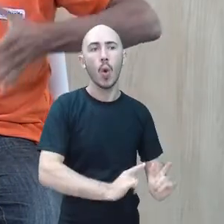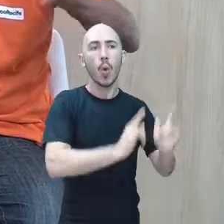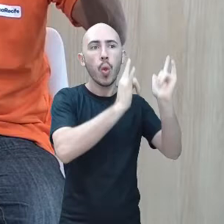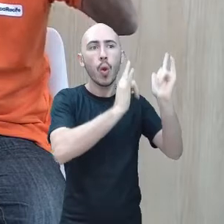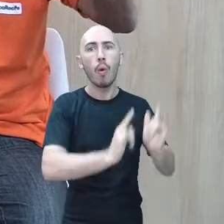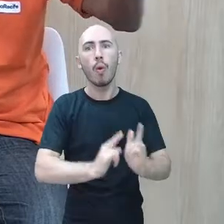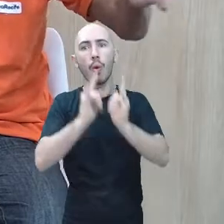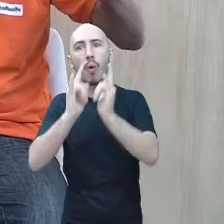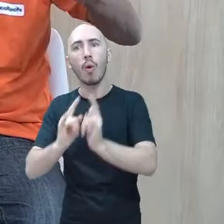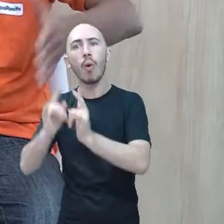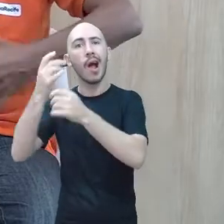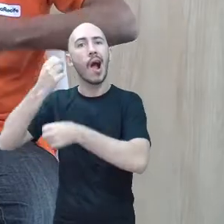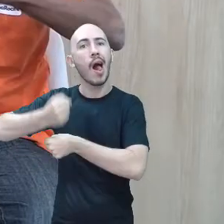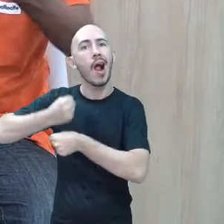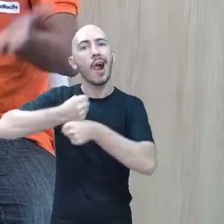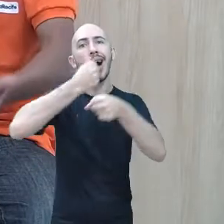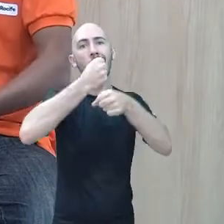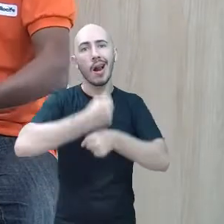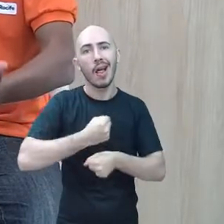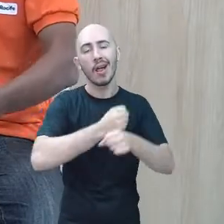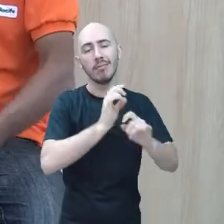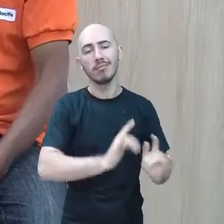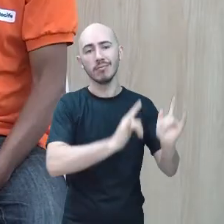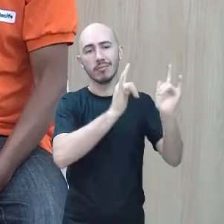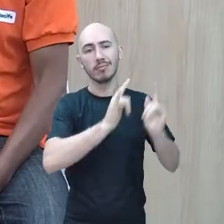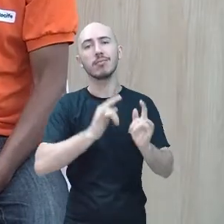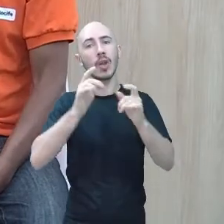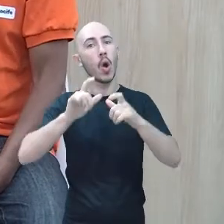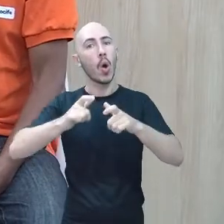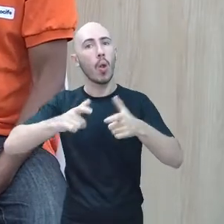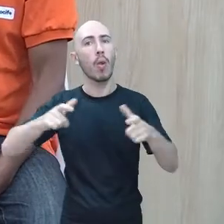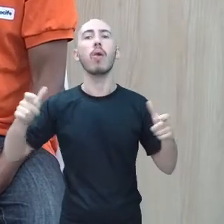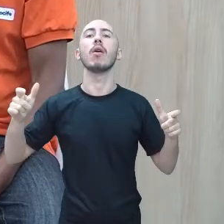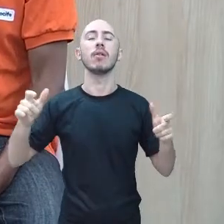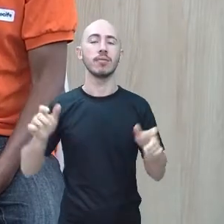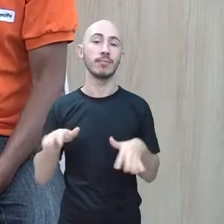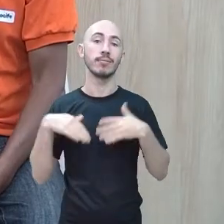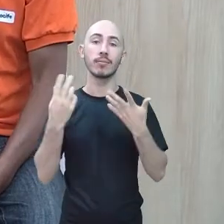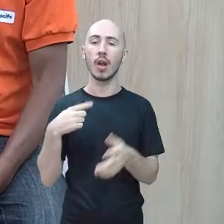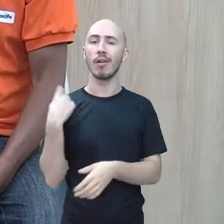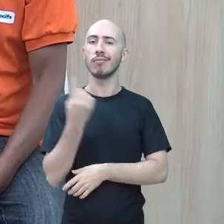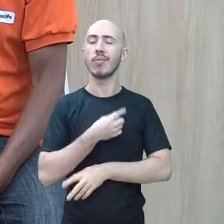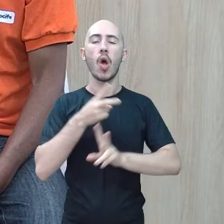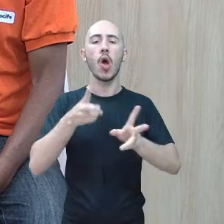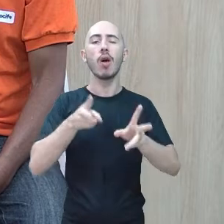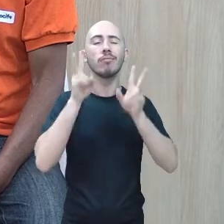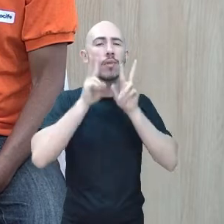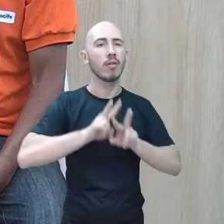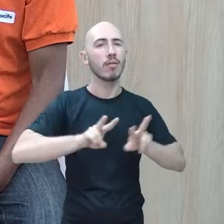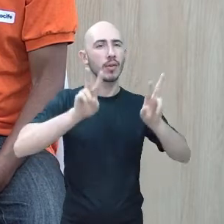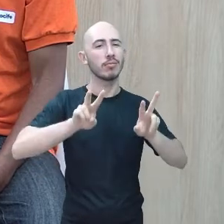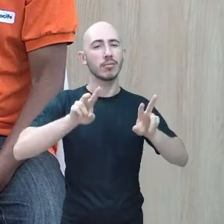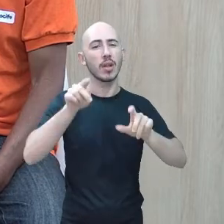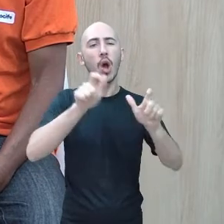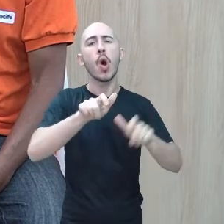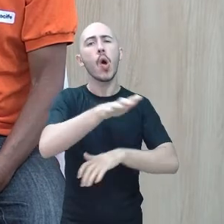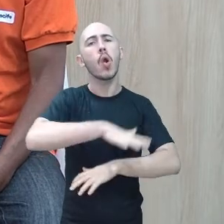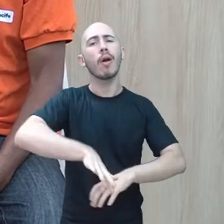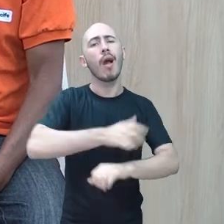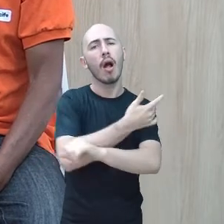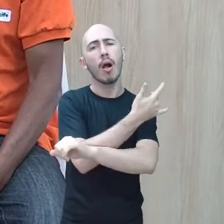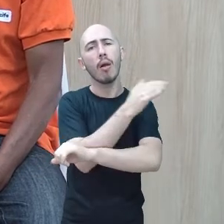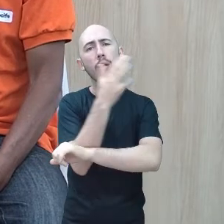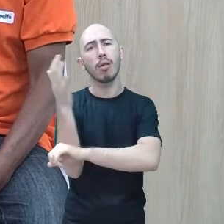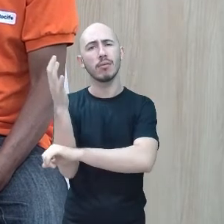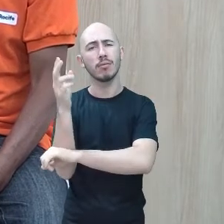cidades, tá? A gente discutiu aqui que a cidade está crescendo muito, mas quando a gente olha assim para os espaços verdes, aí a gente começa a pensar, será